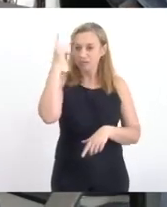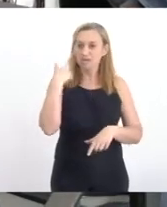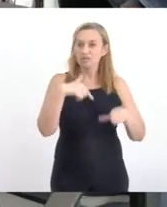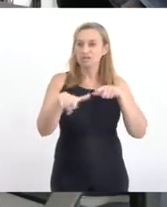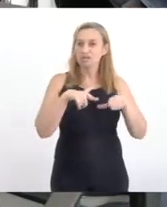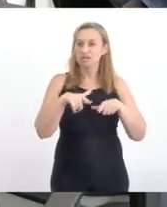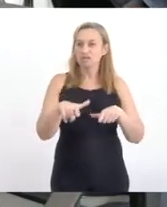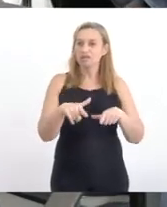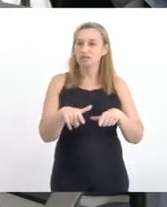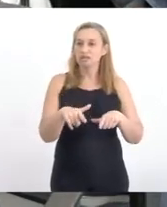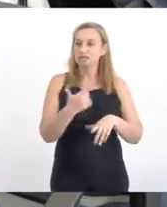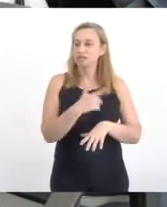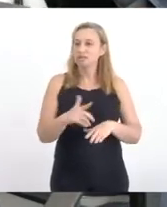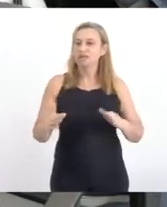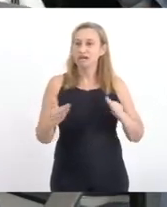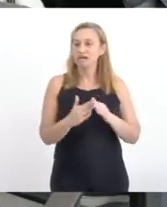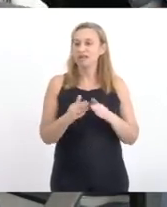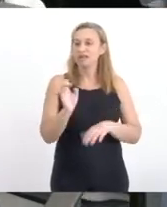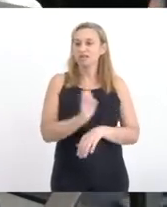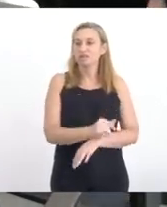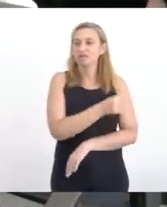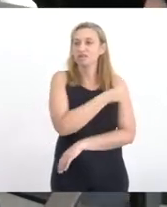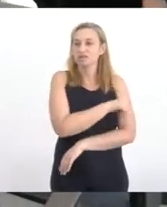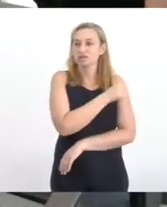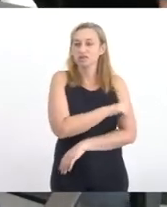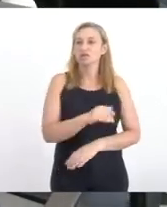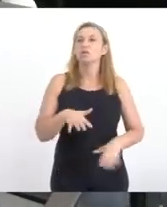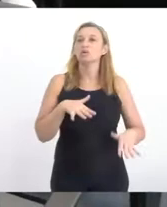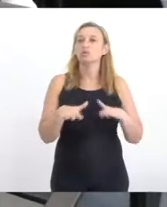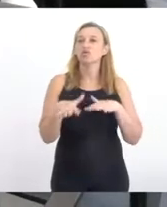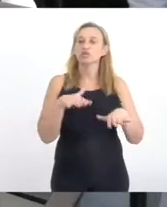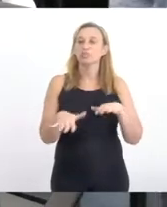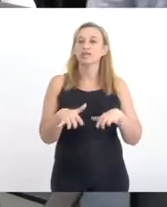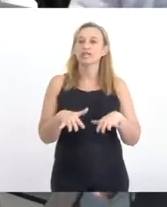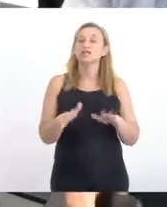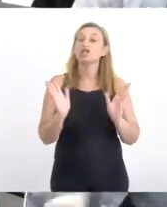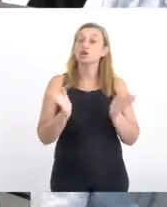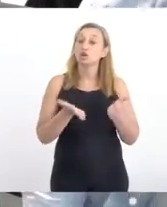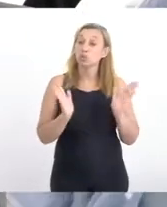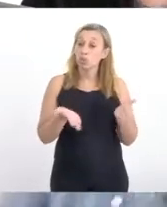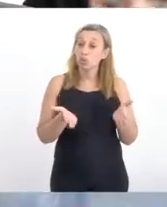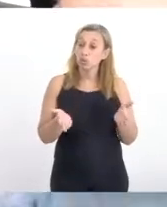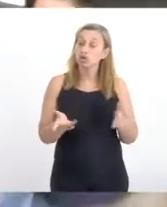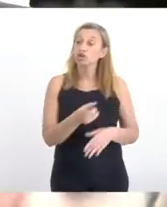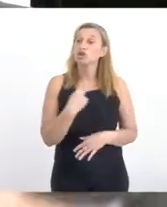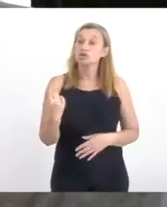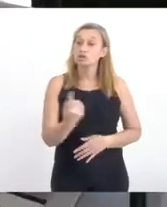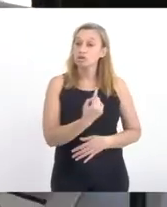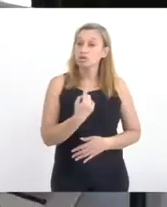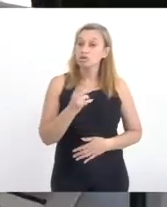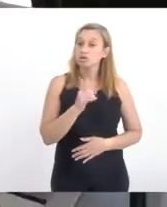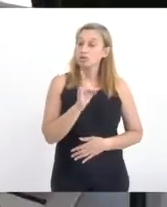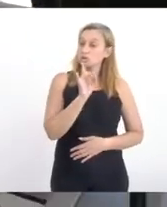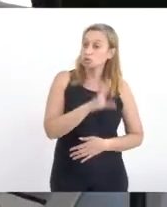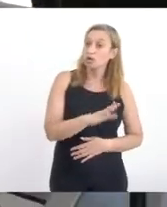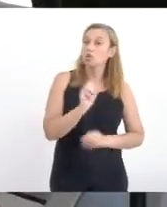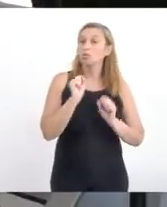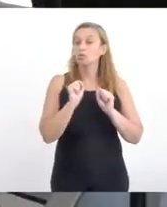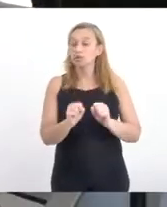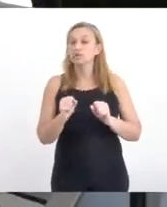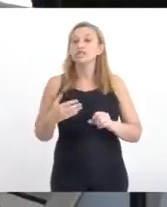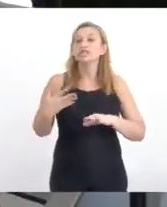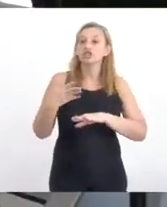sem terra no estado do Rio de Janeiro um movimento que hoje nós não só podemos